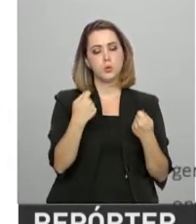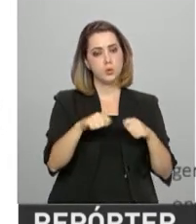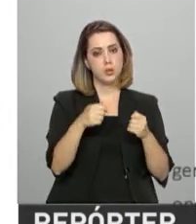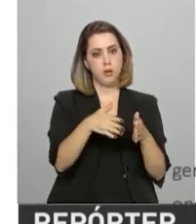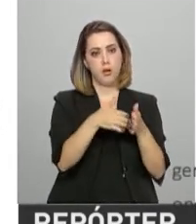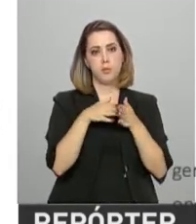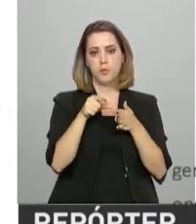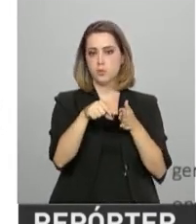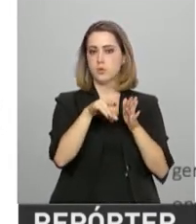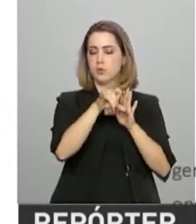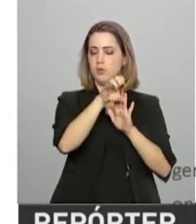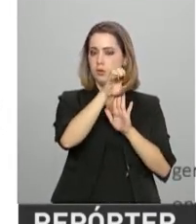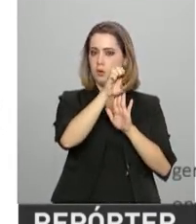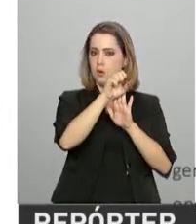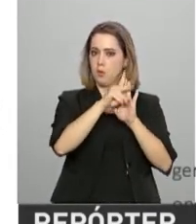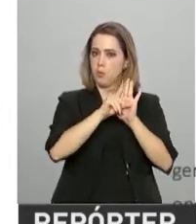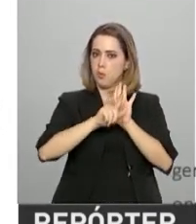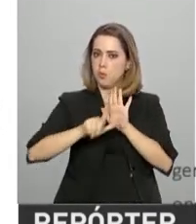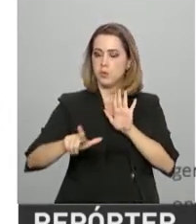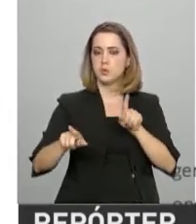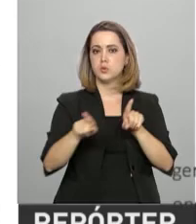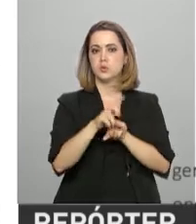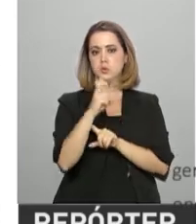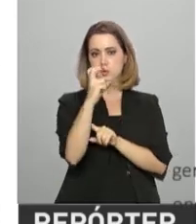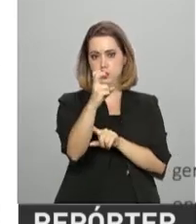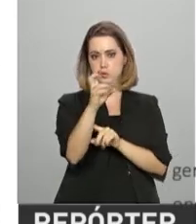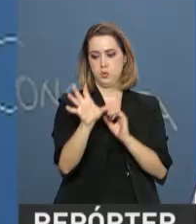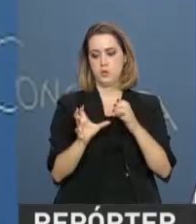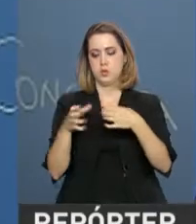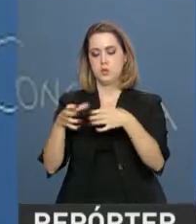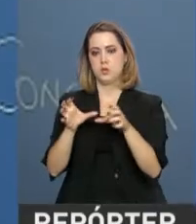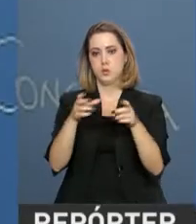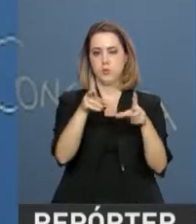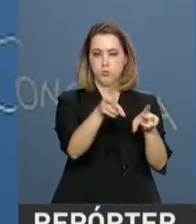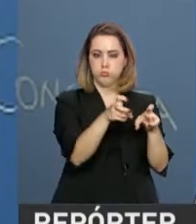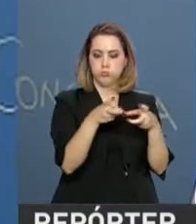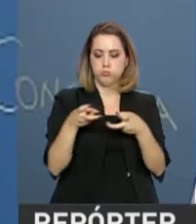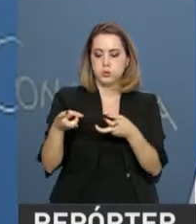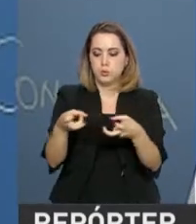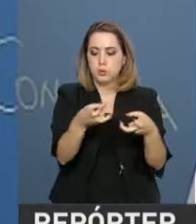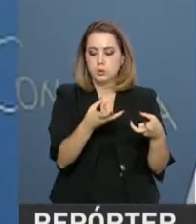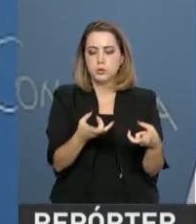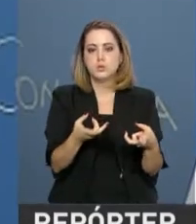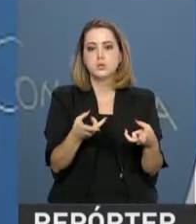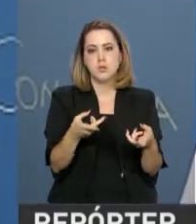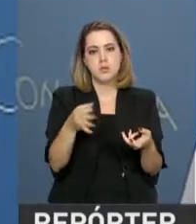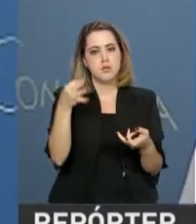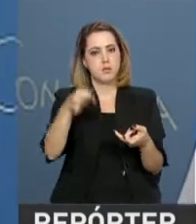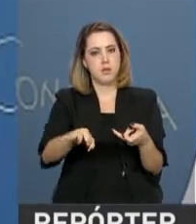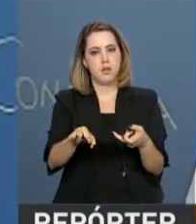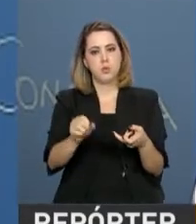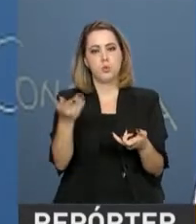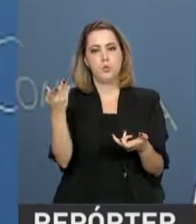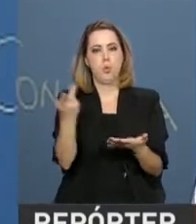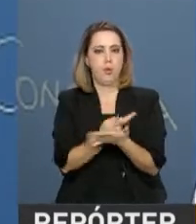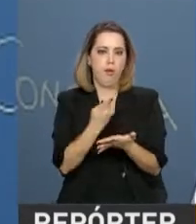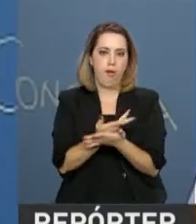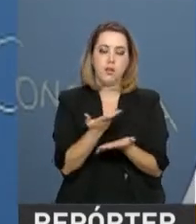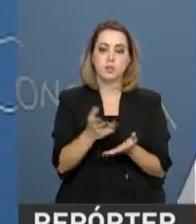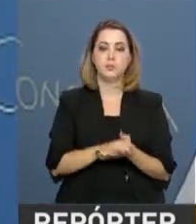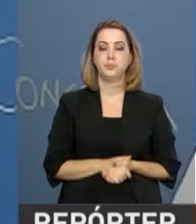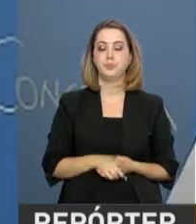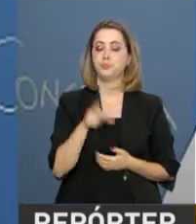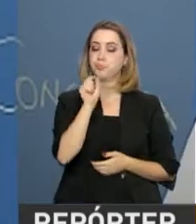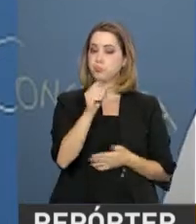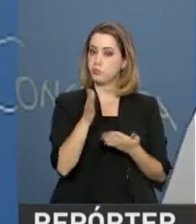relacionadas as cinco competências avaliadas a cartilha vem pra mostrar isso que é uma proposta de intervenção